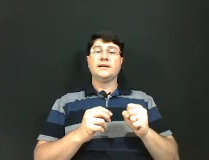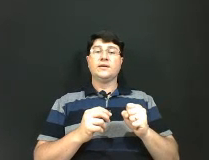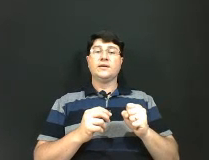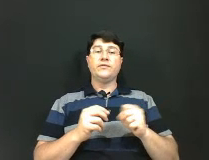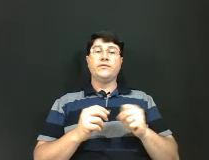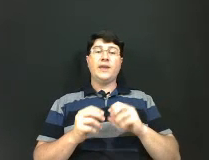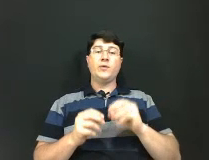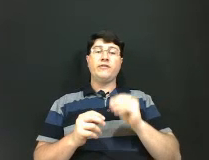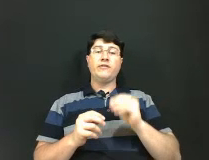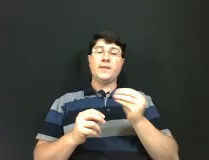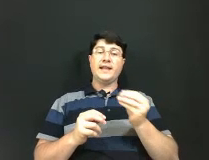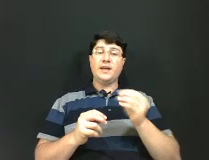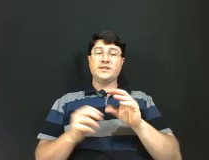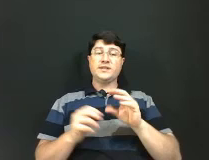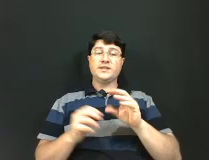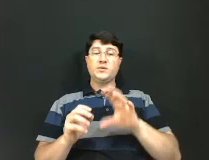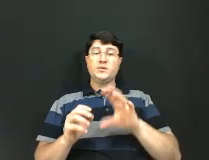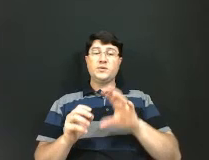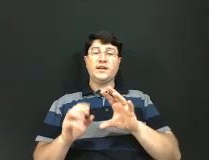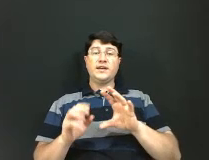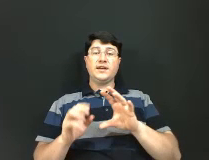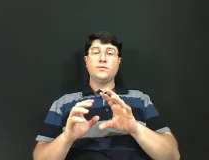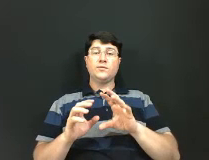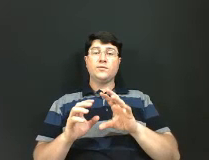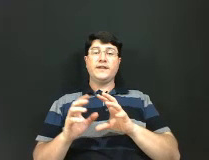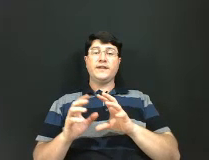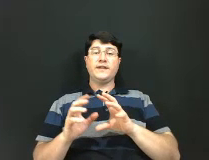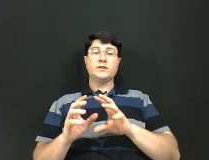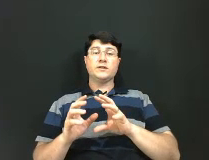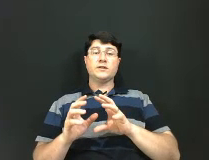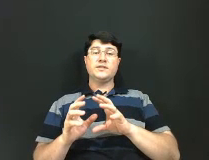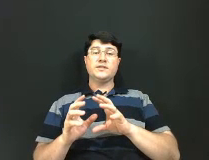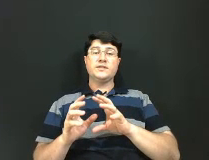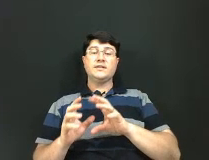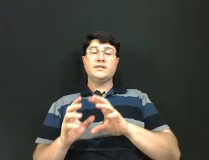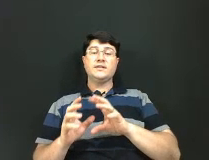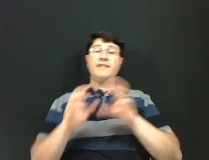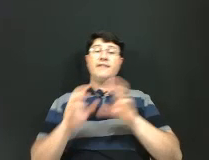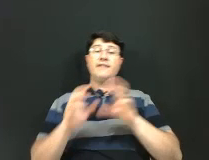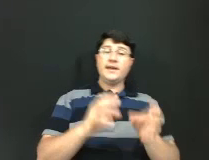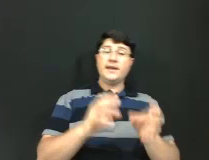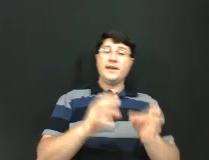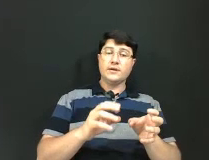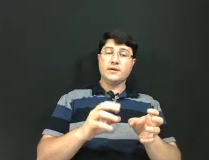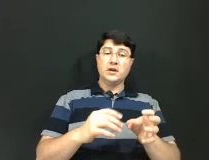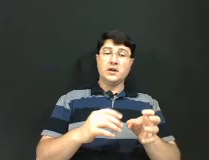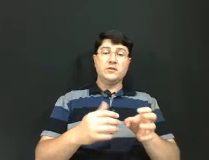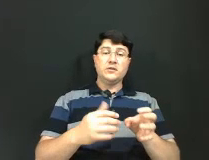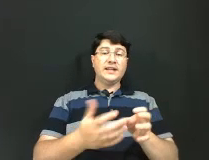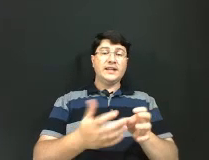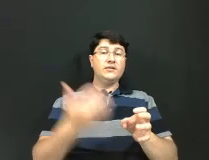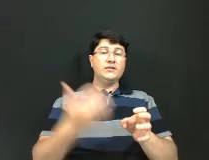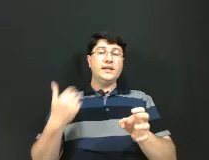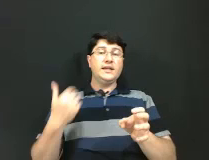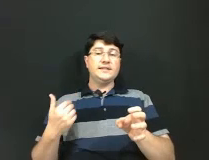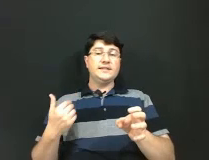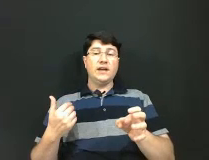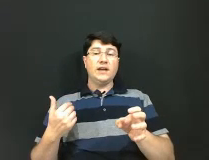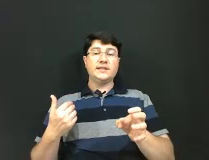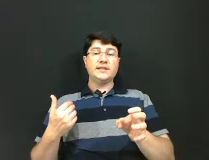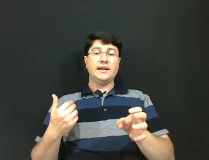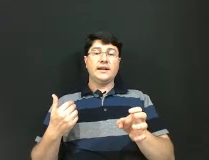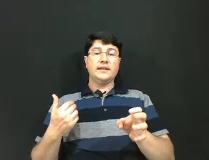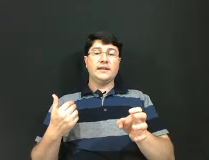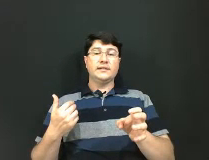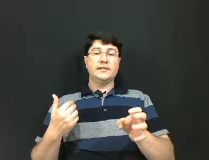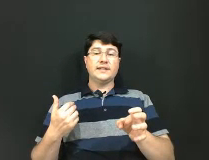mudança. O verbo avermelhar, por exemplo, especifica que um referente alcançou o estado de estar vermelho. O estado